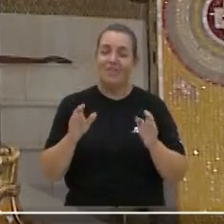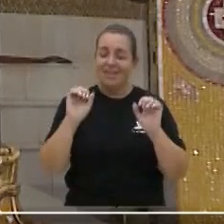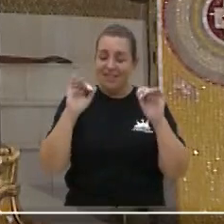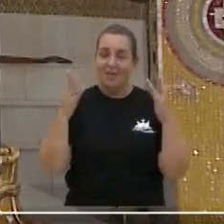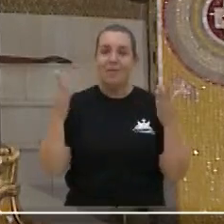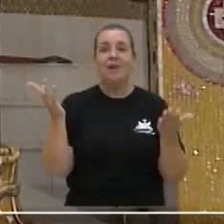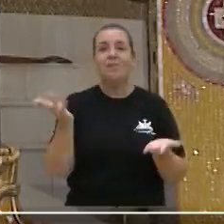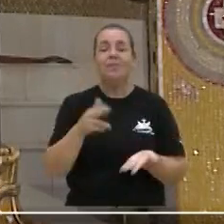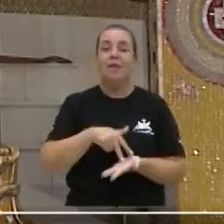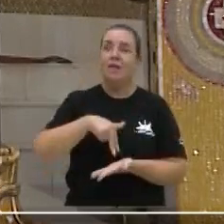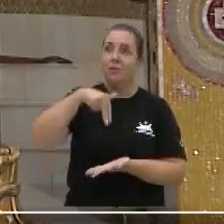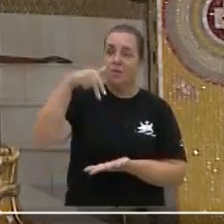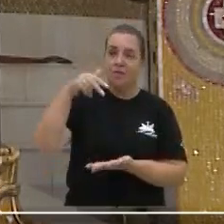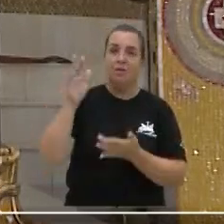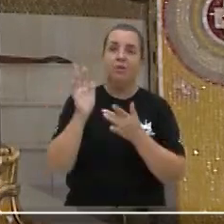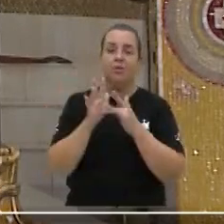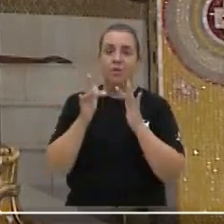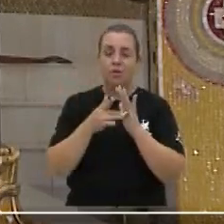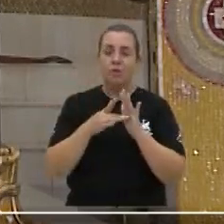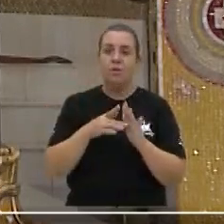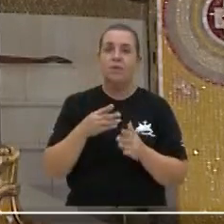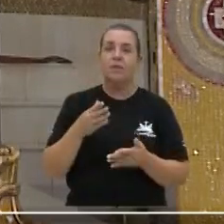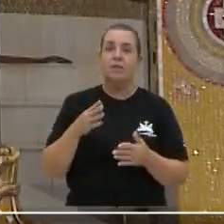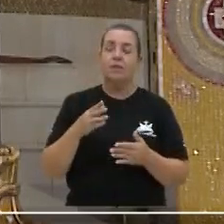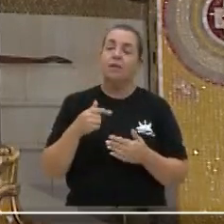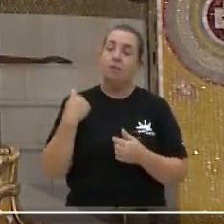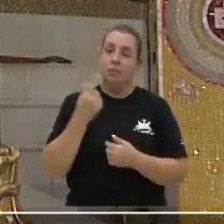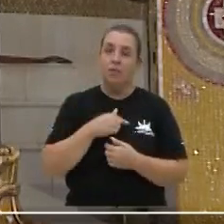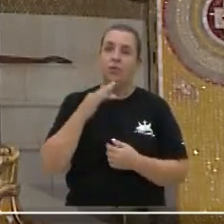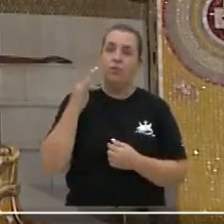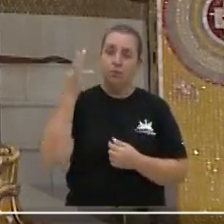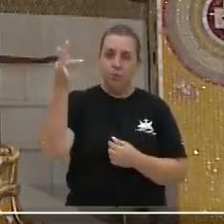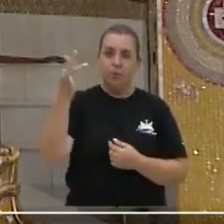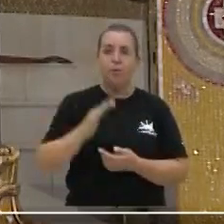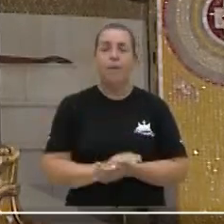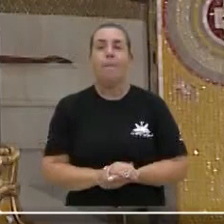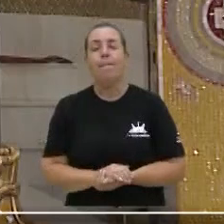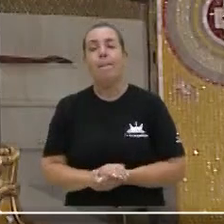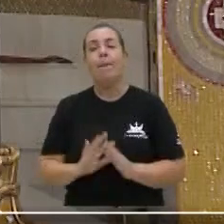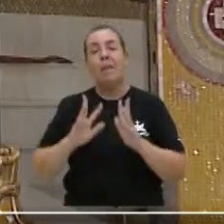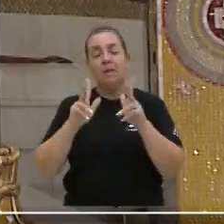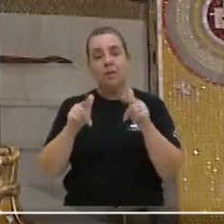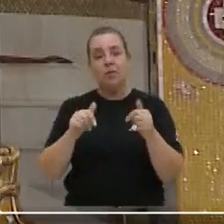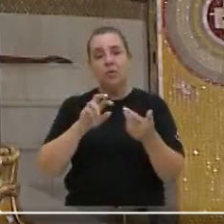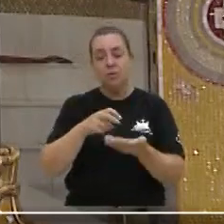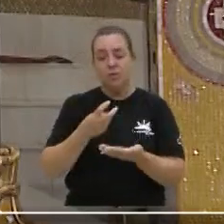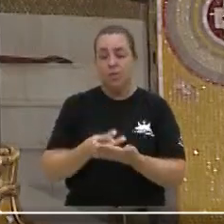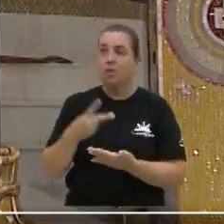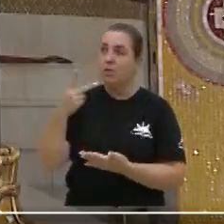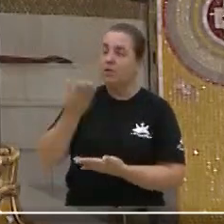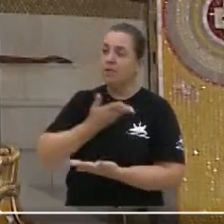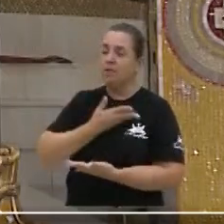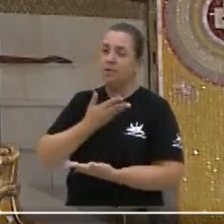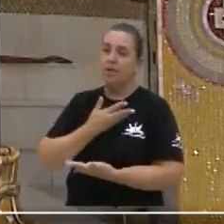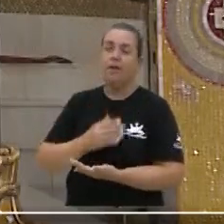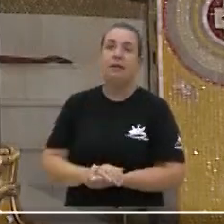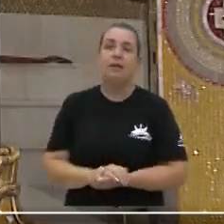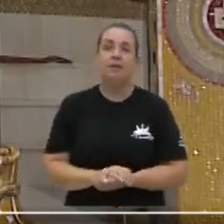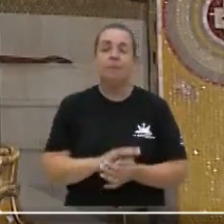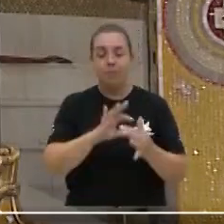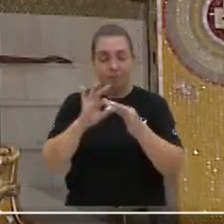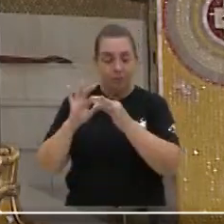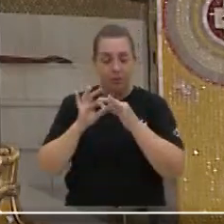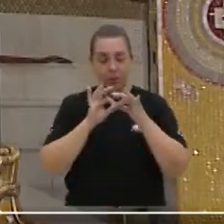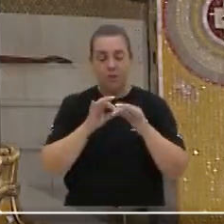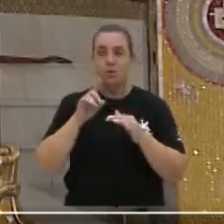na vida o que nós celebraremos um dia. E todos os que morreram na vossa amizade, unidos